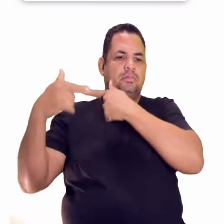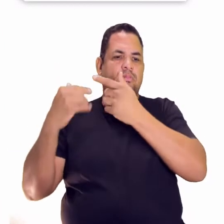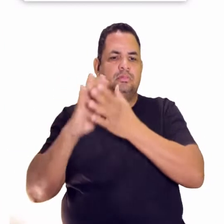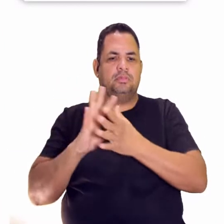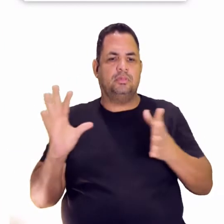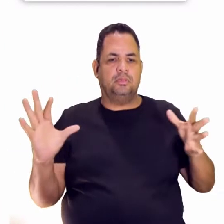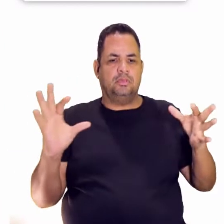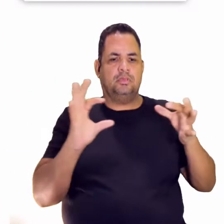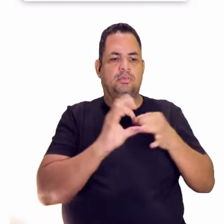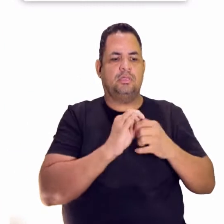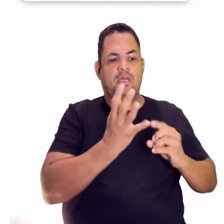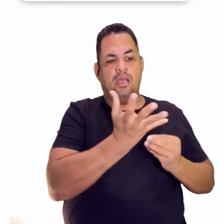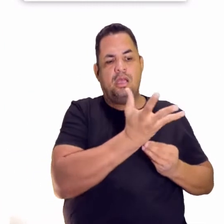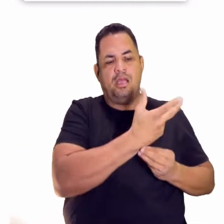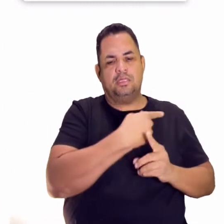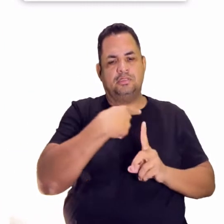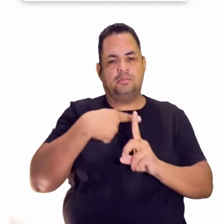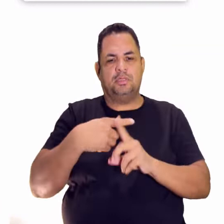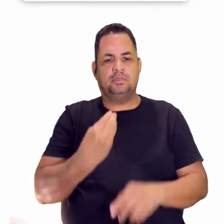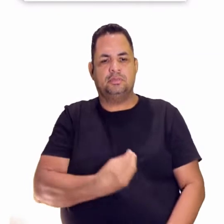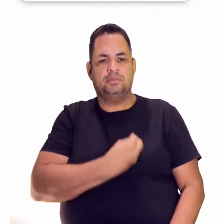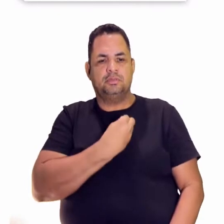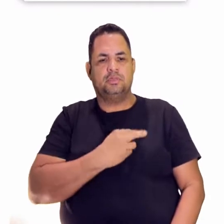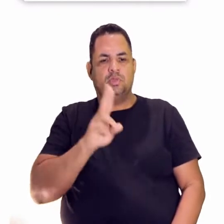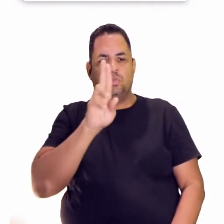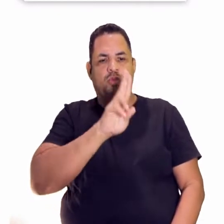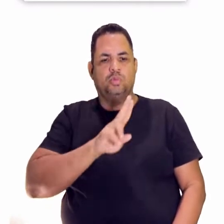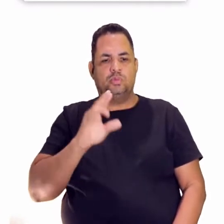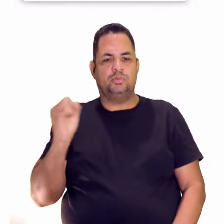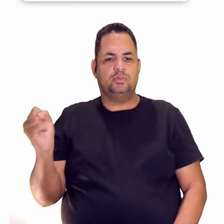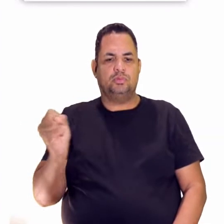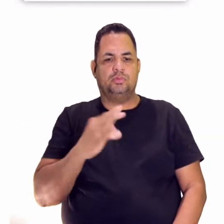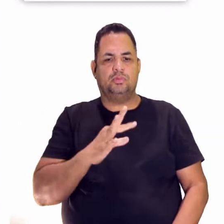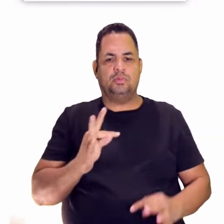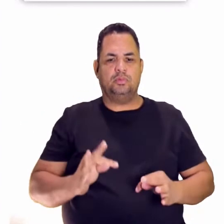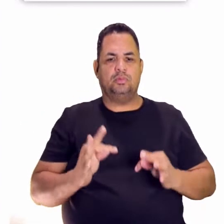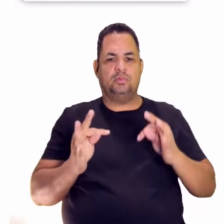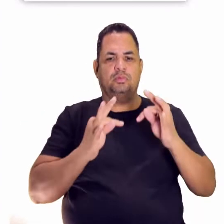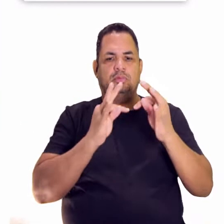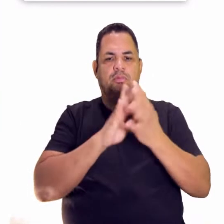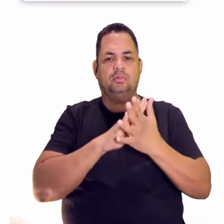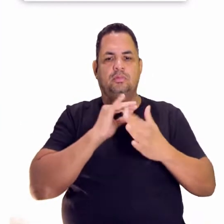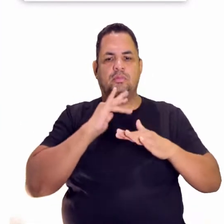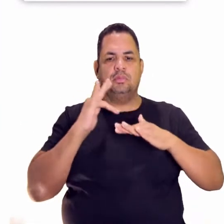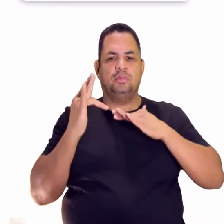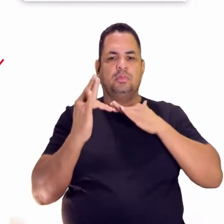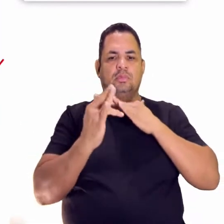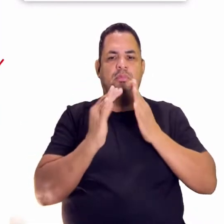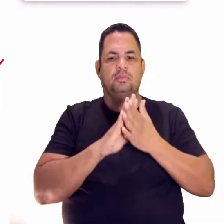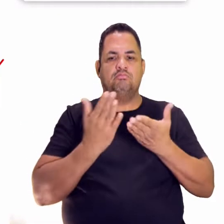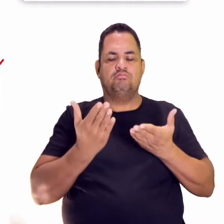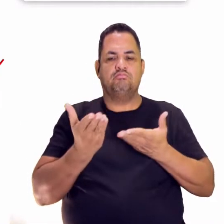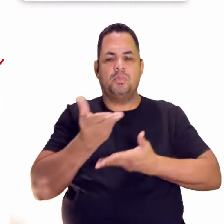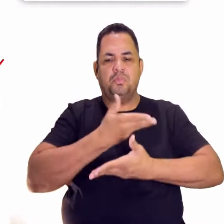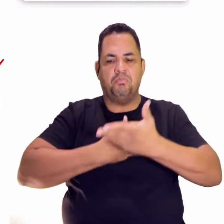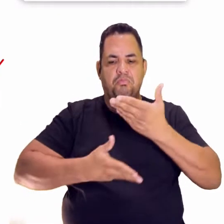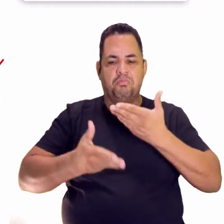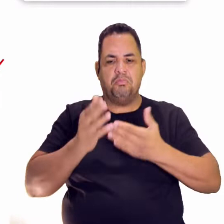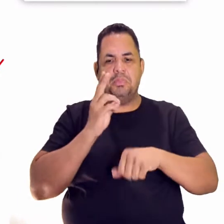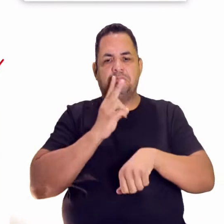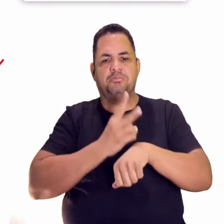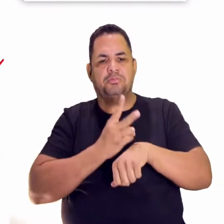entre a arte e a vida, o uso de novas tecnologias e mídias, obras